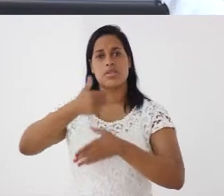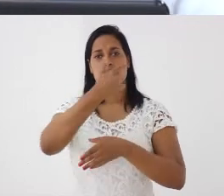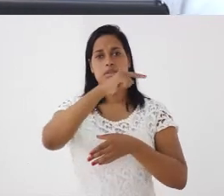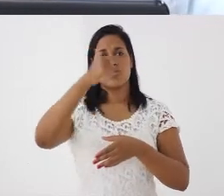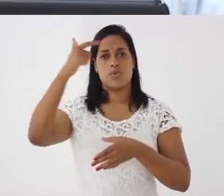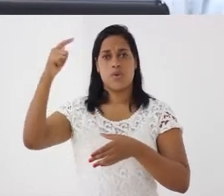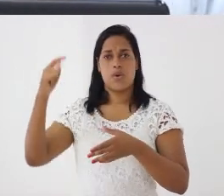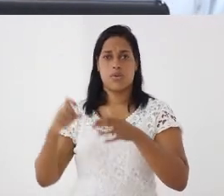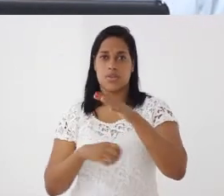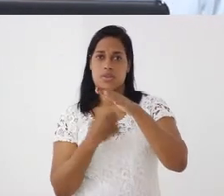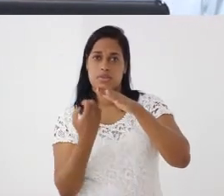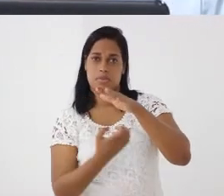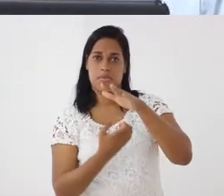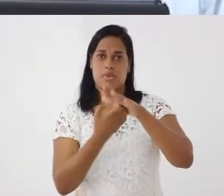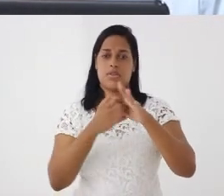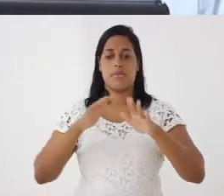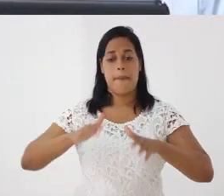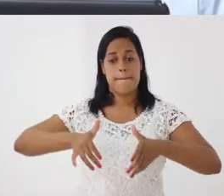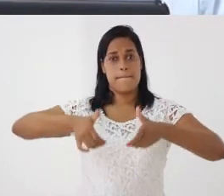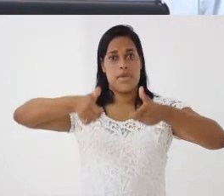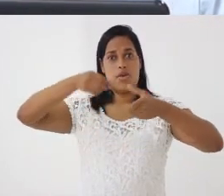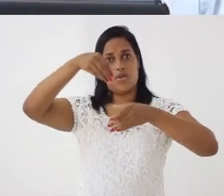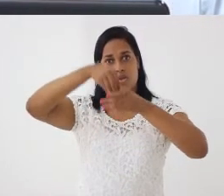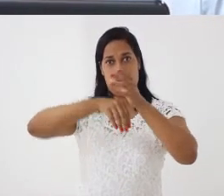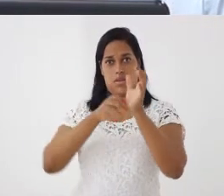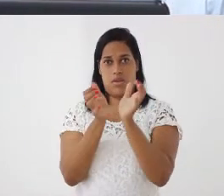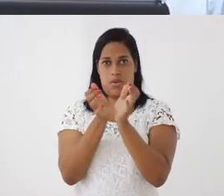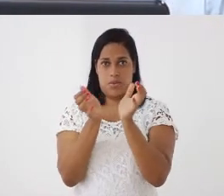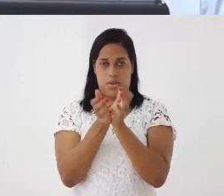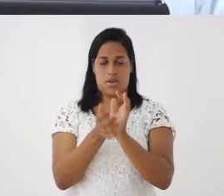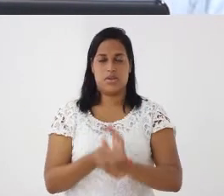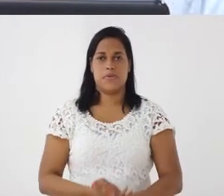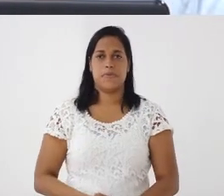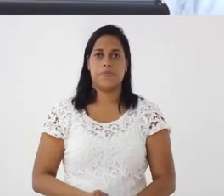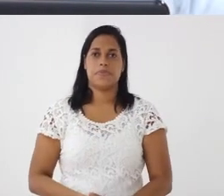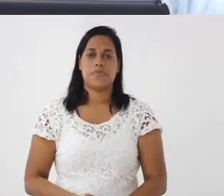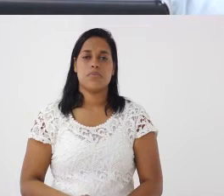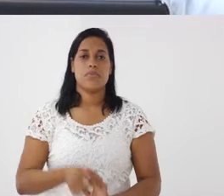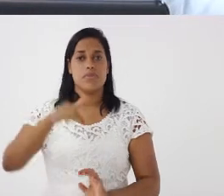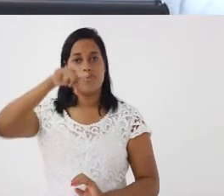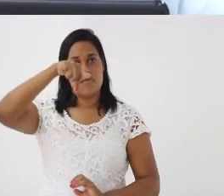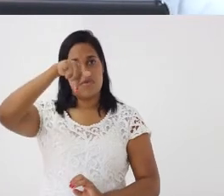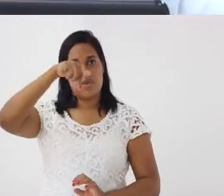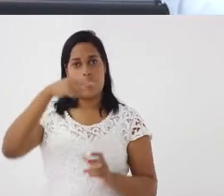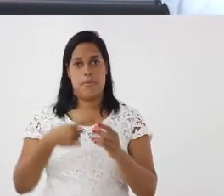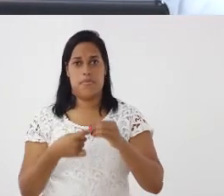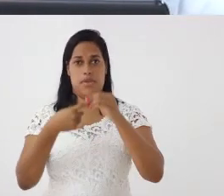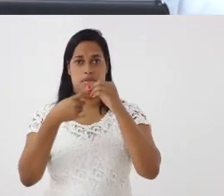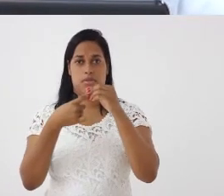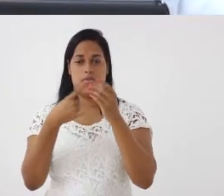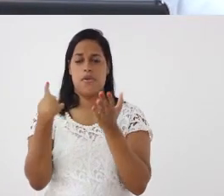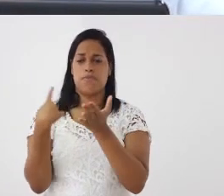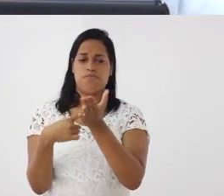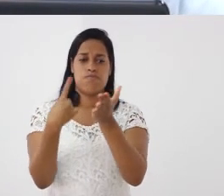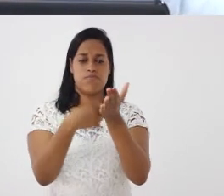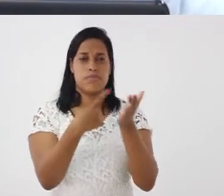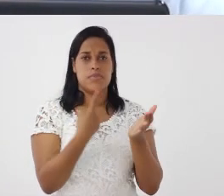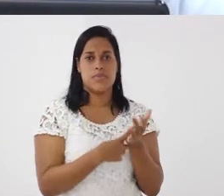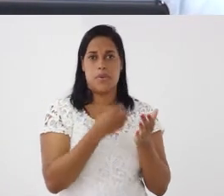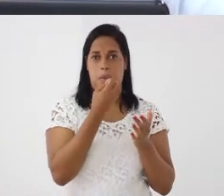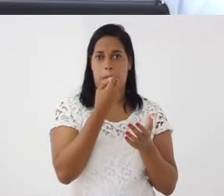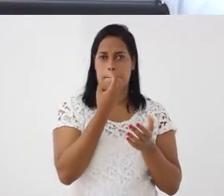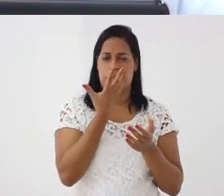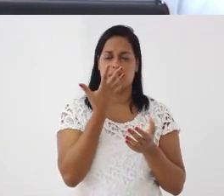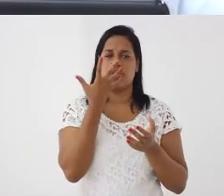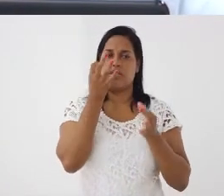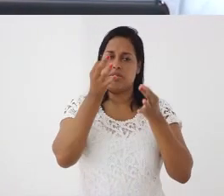outras empresas em relação a melhorias na comunidade. E sétimo princípio, comprometer-se com o bem